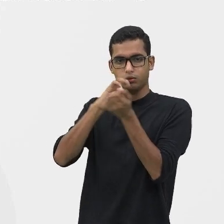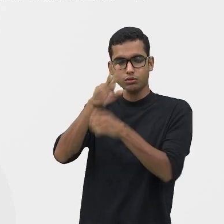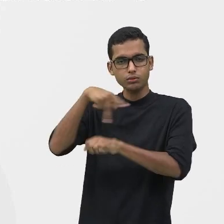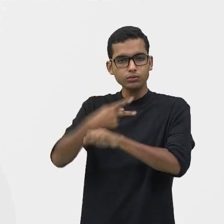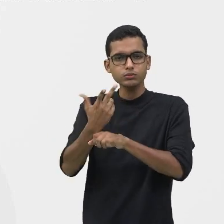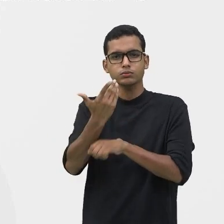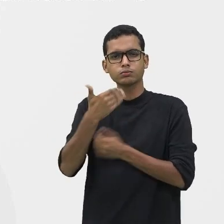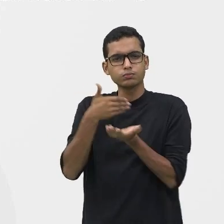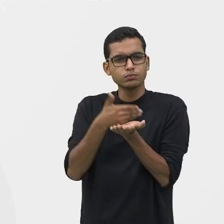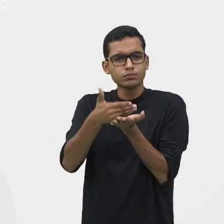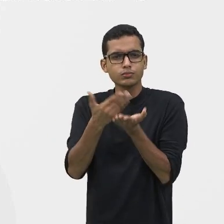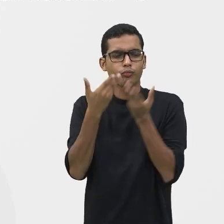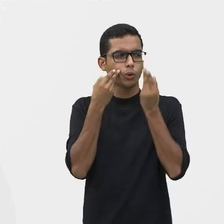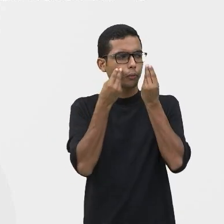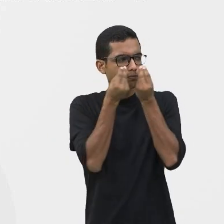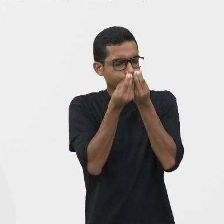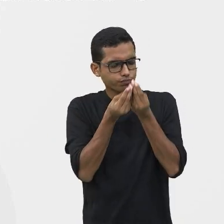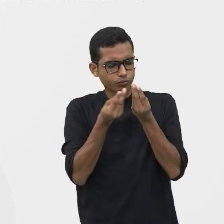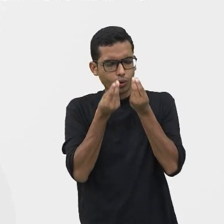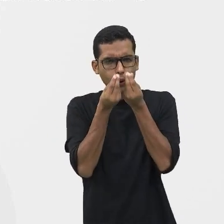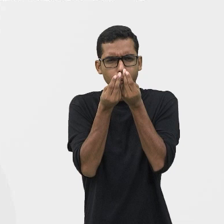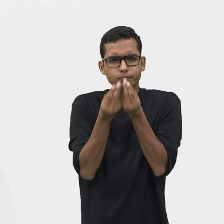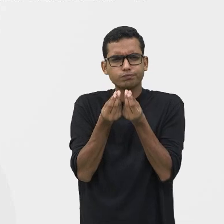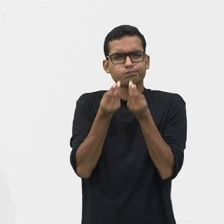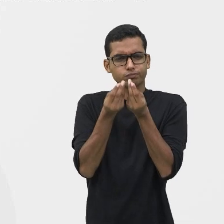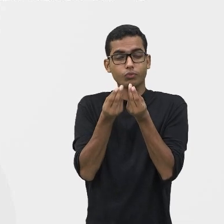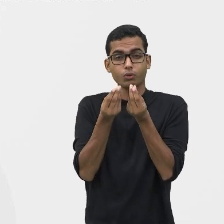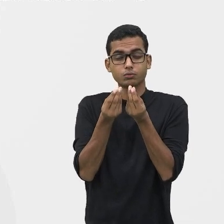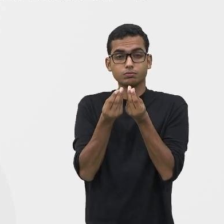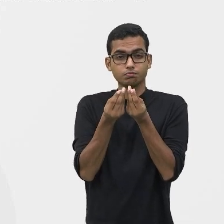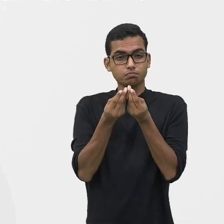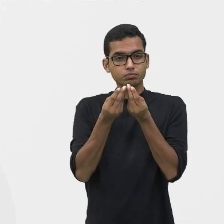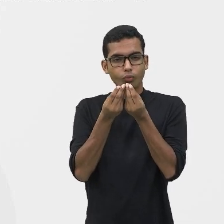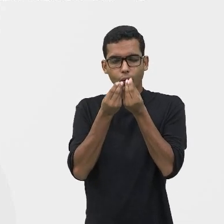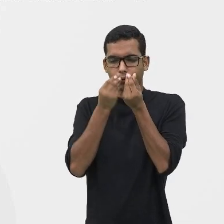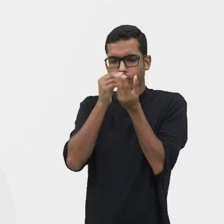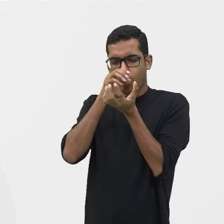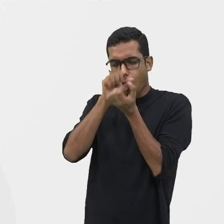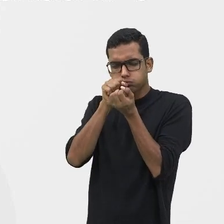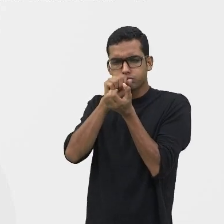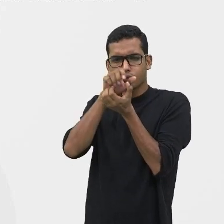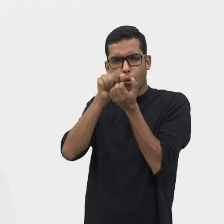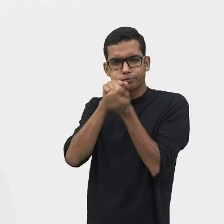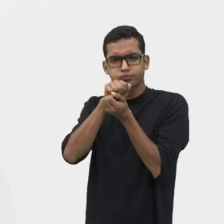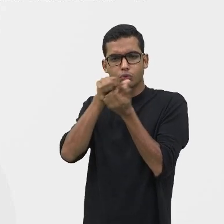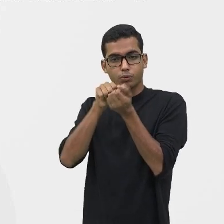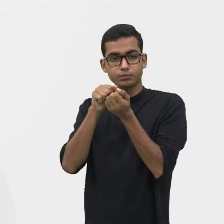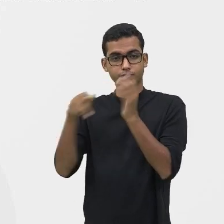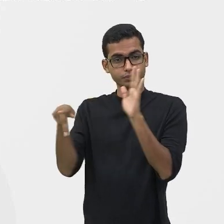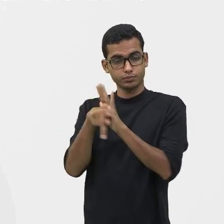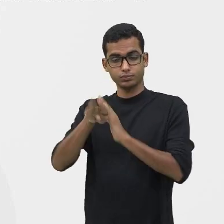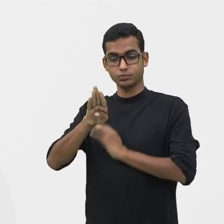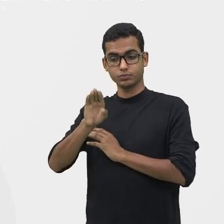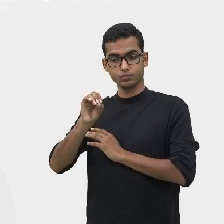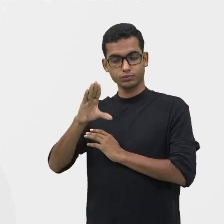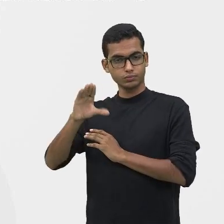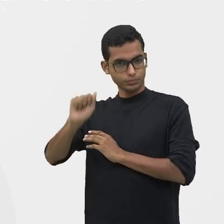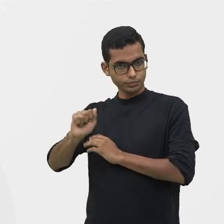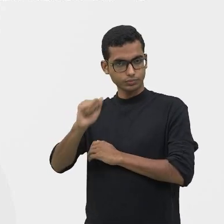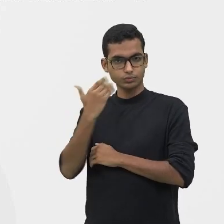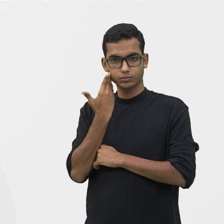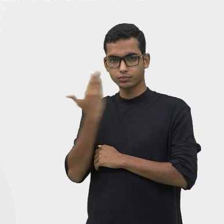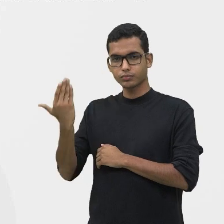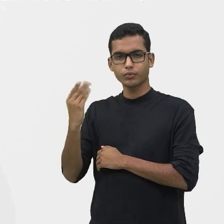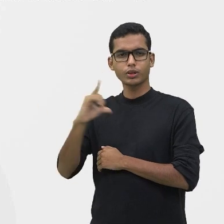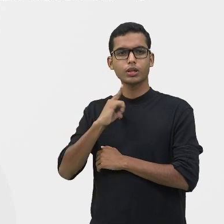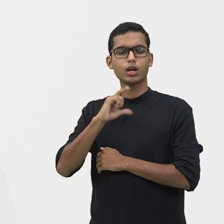recebe a saliva, que quebra alimentos ricos em amido. Quem tem